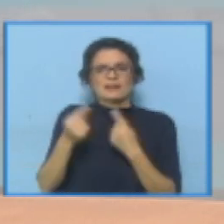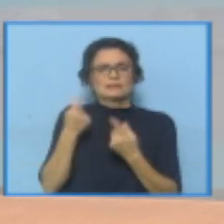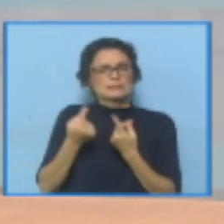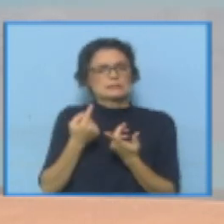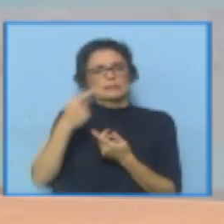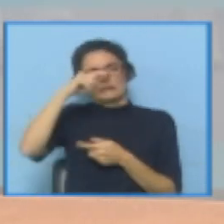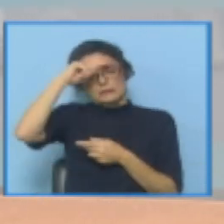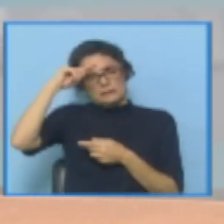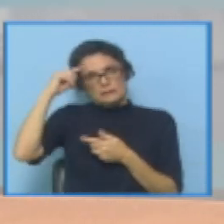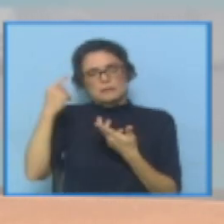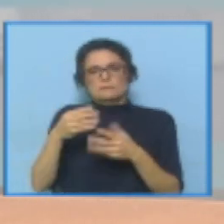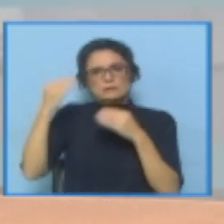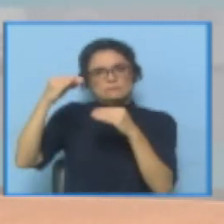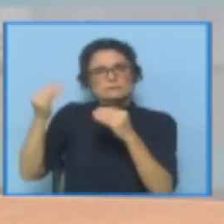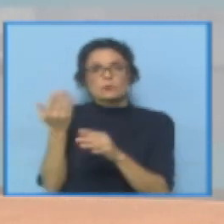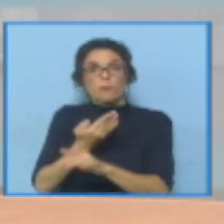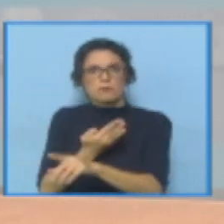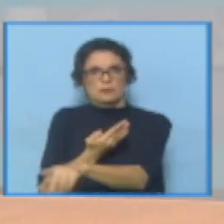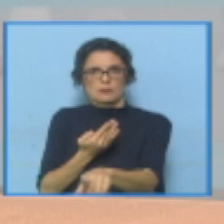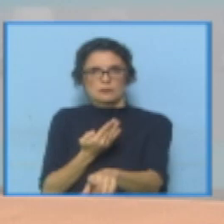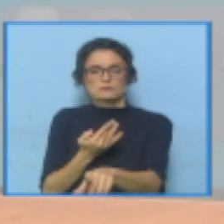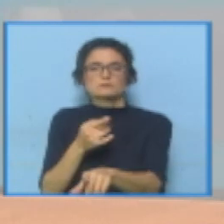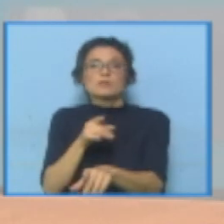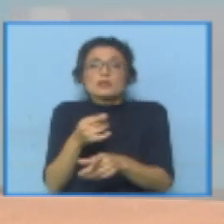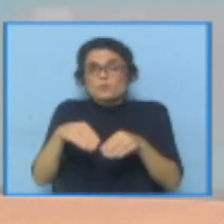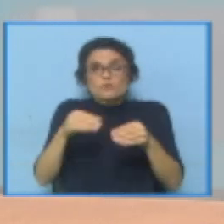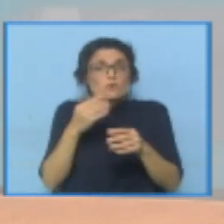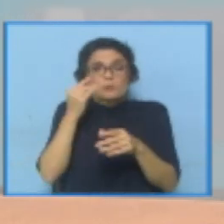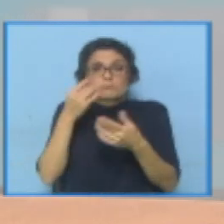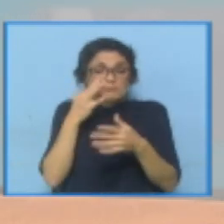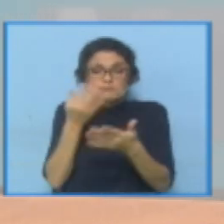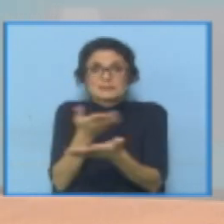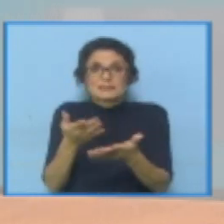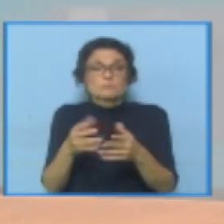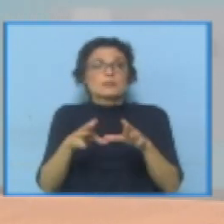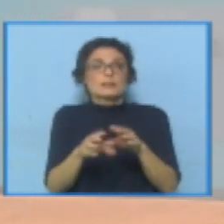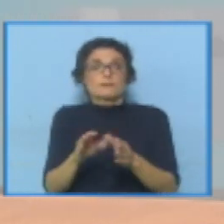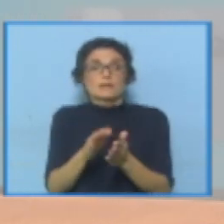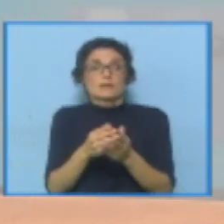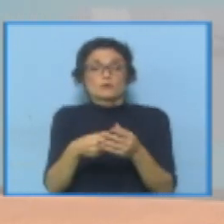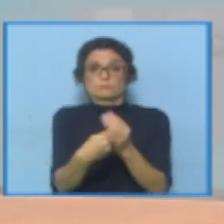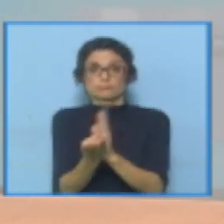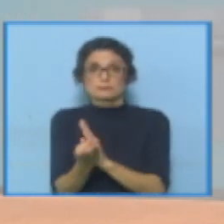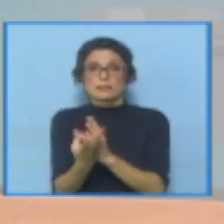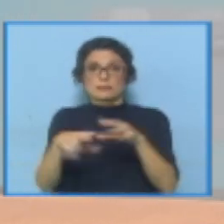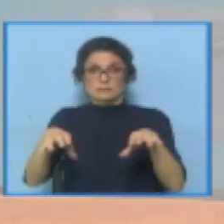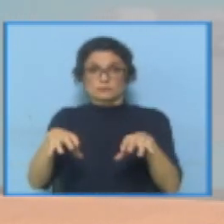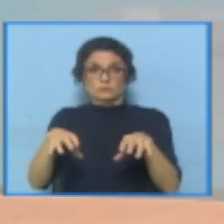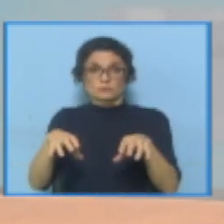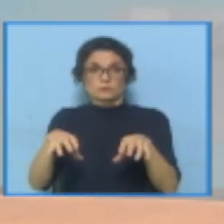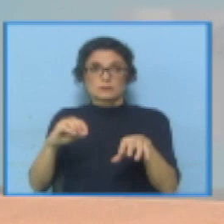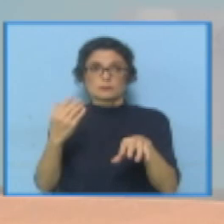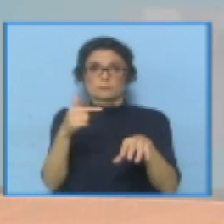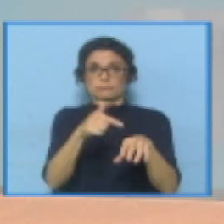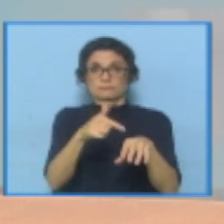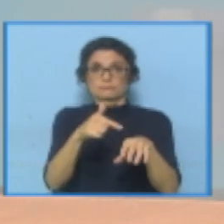em reconhecer alguns direitos dos filhos. E é um jogo muito simples. Como podem ver, são 2 baralhos de cartas. Temos um primeiro